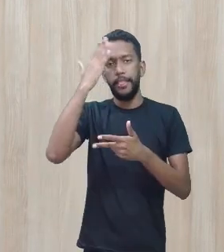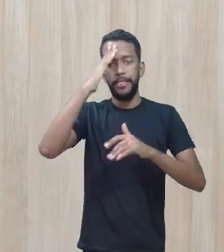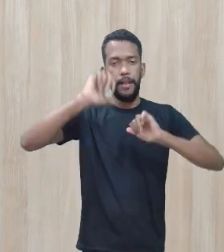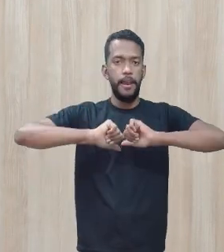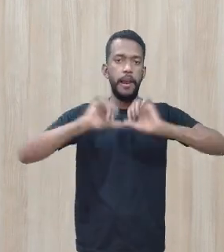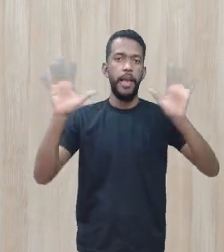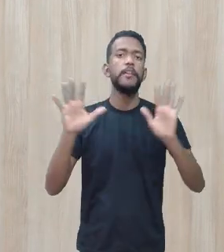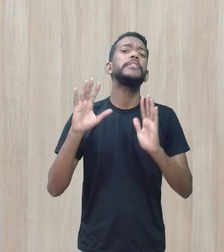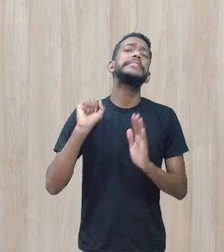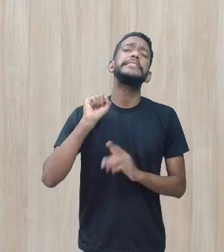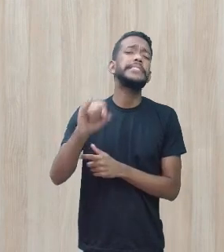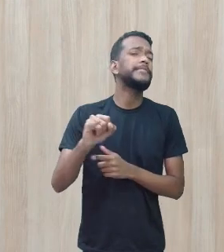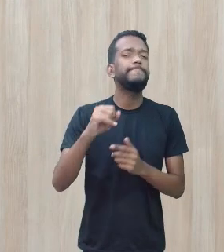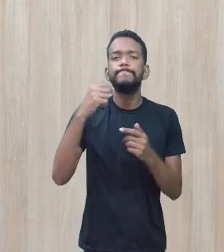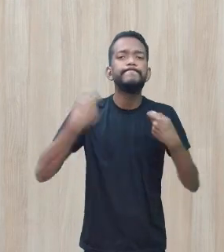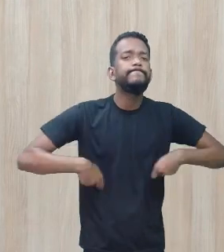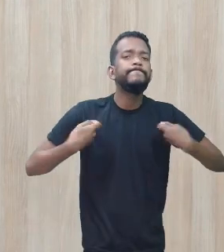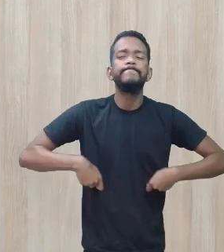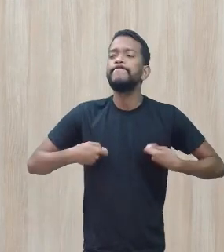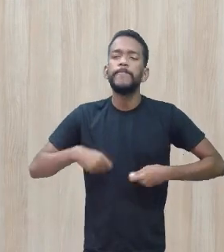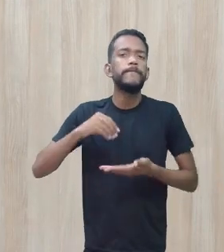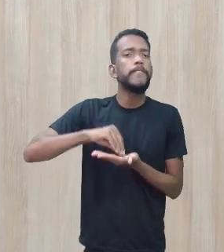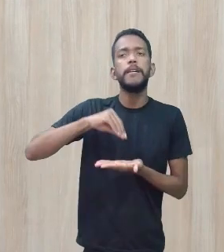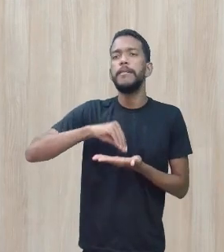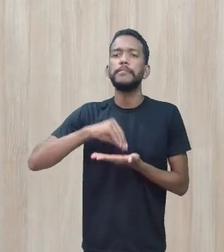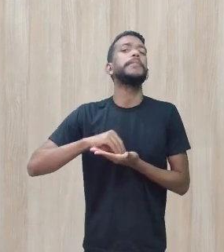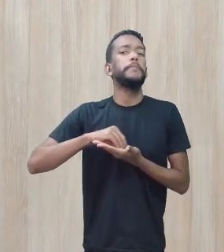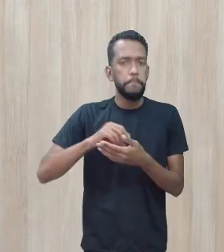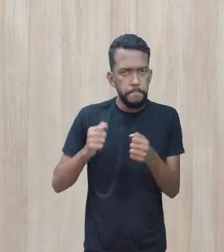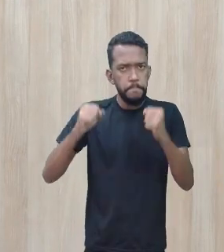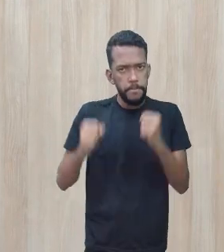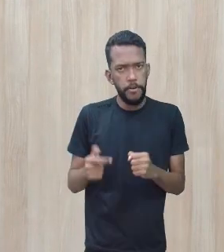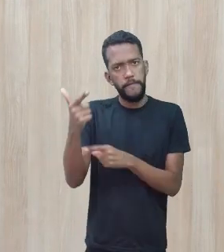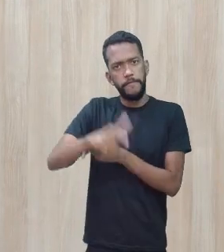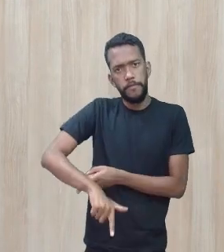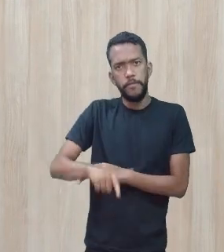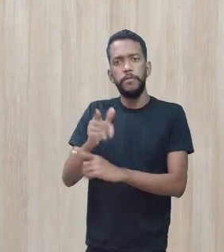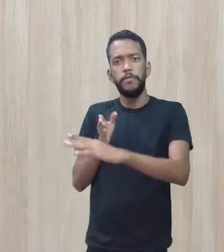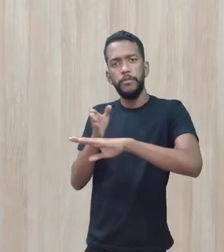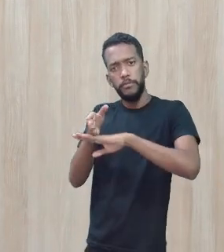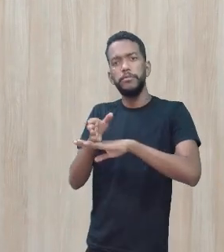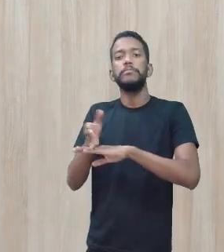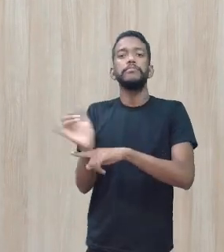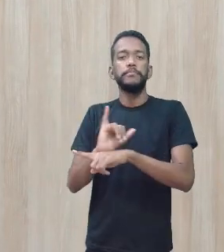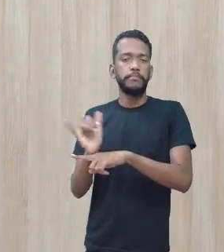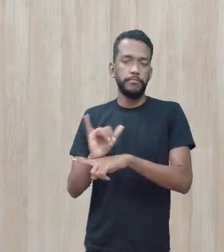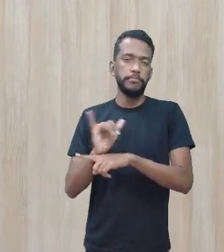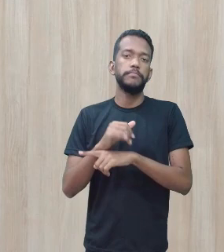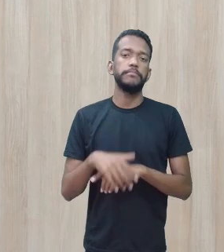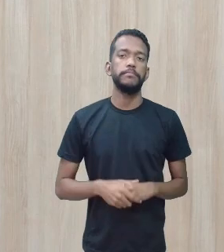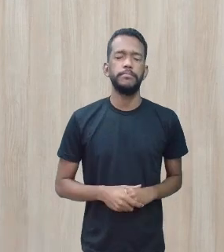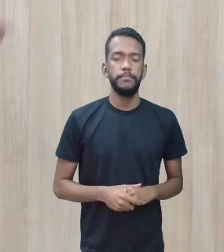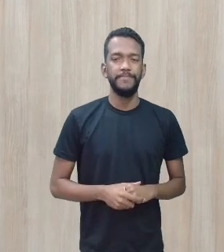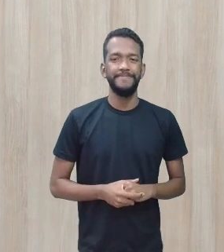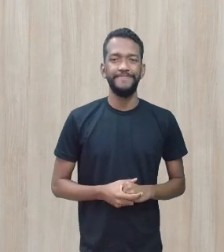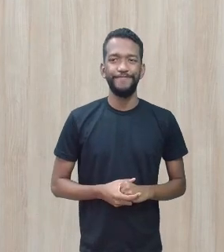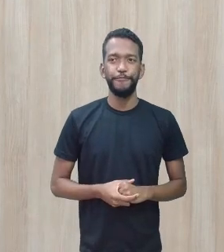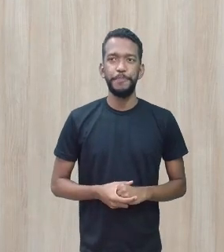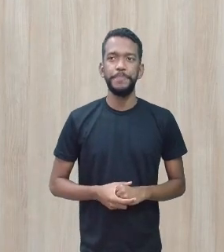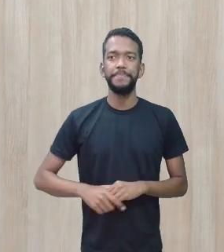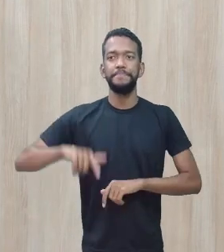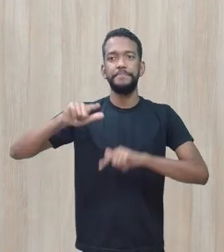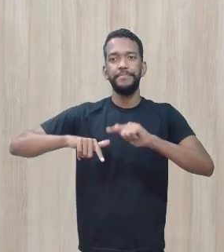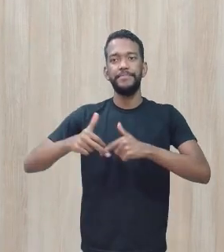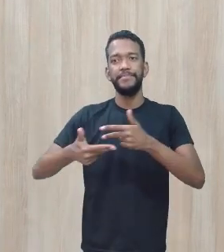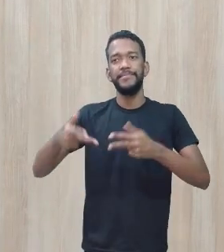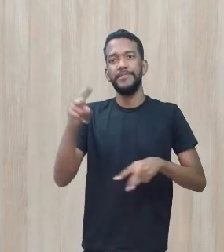aqui ainda fique precisando, né? Ainda você consiga revisar o que você precisa relembrar aí, tá bom? Os recursos